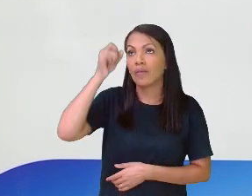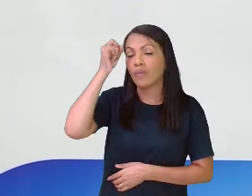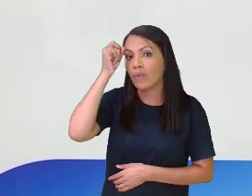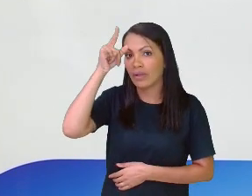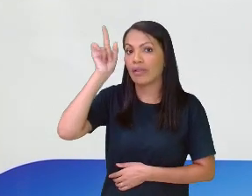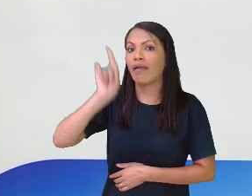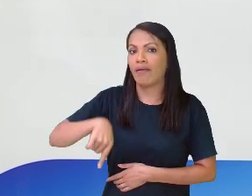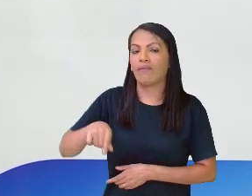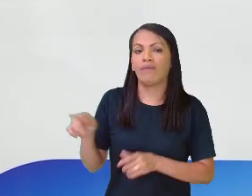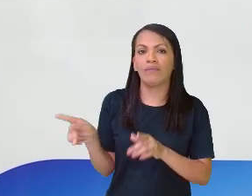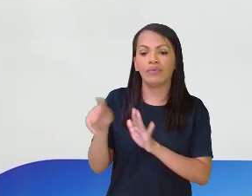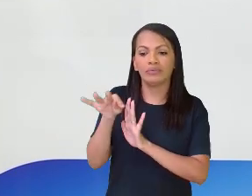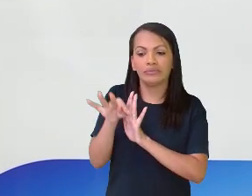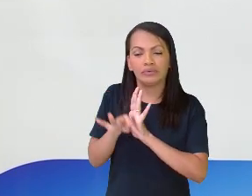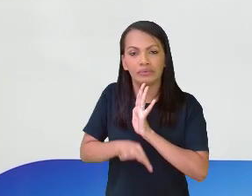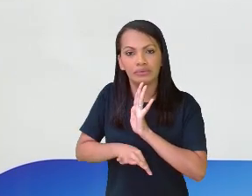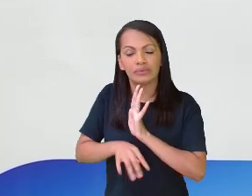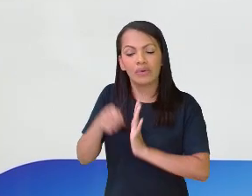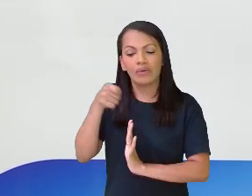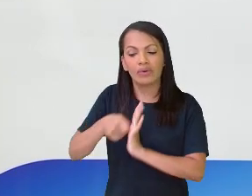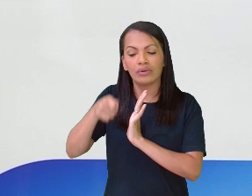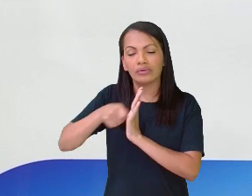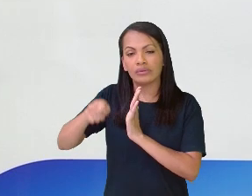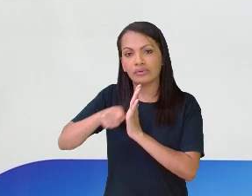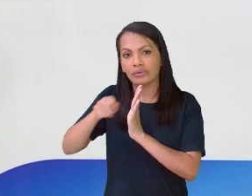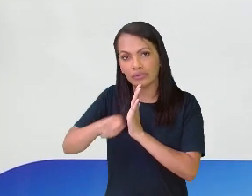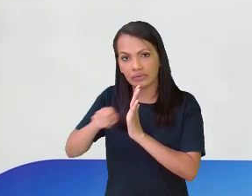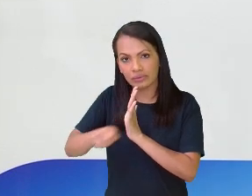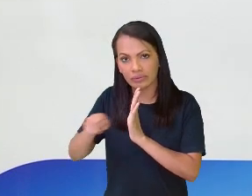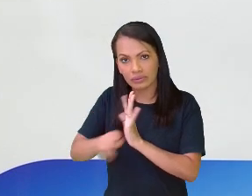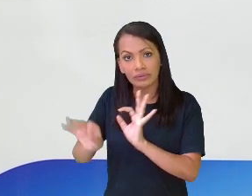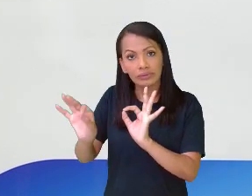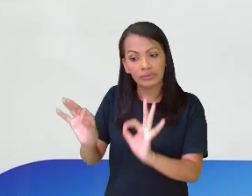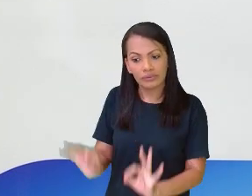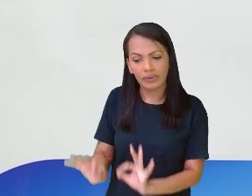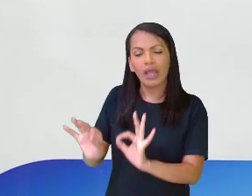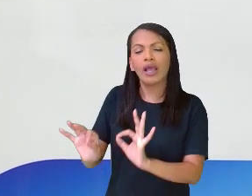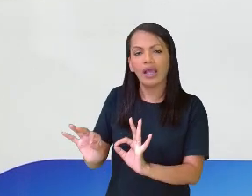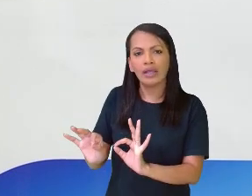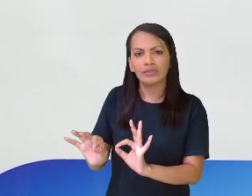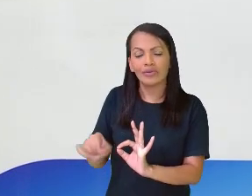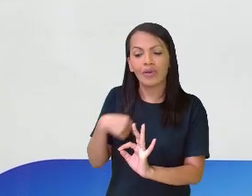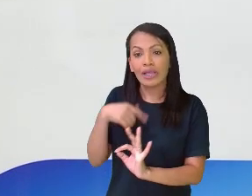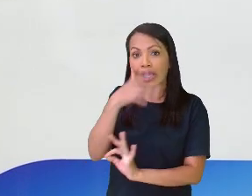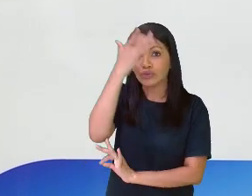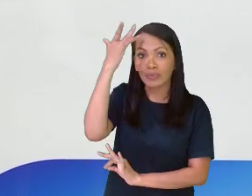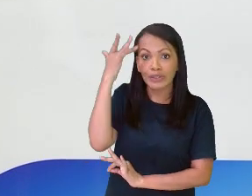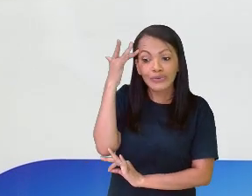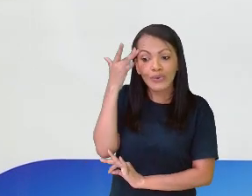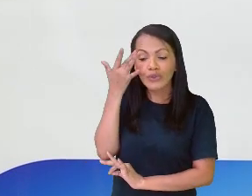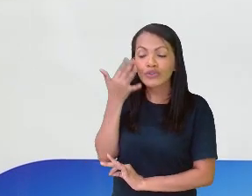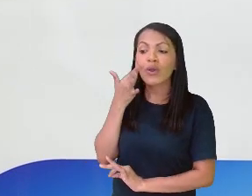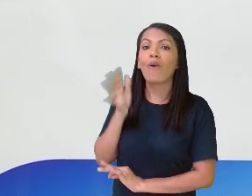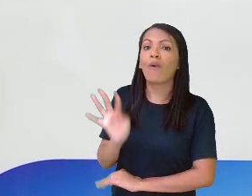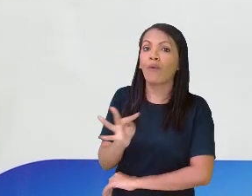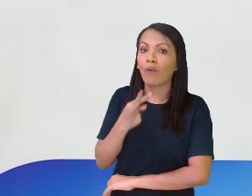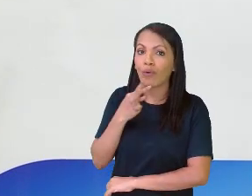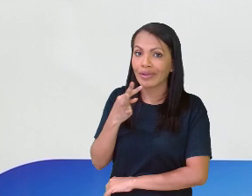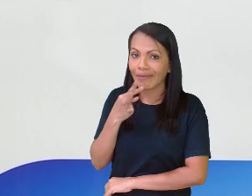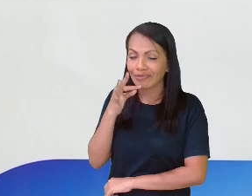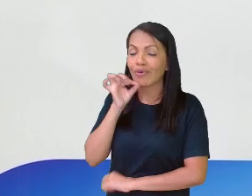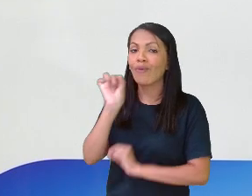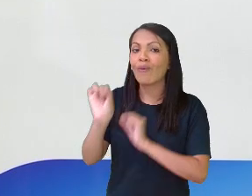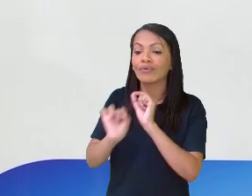esse texto ele esteja escrito de forma a aproximar a ciência, as pesquisas